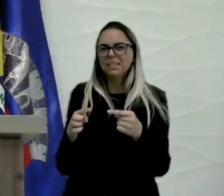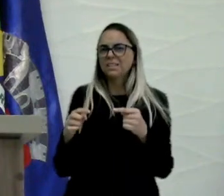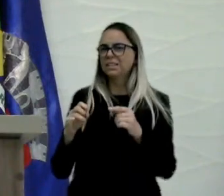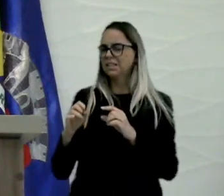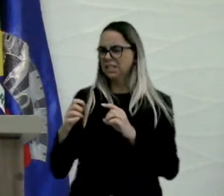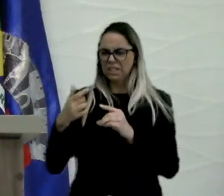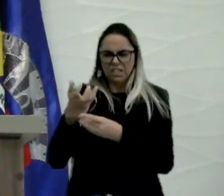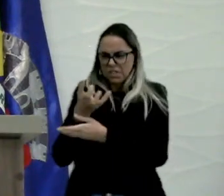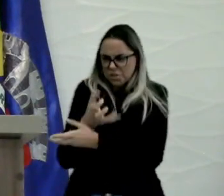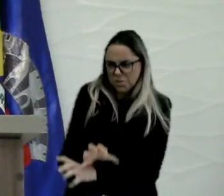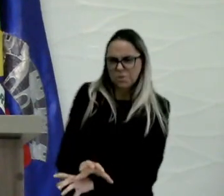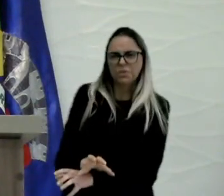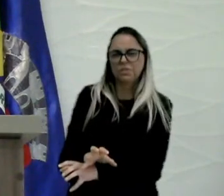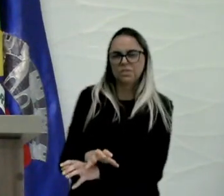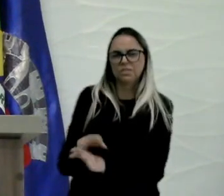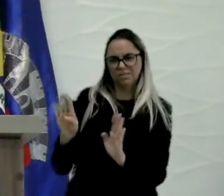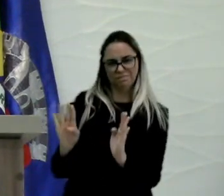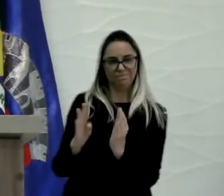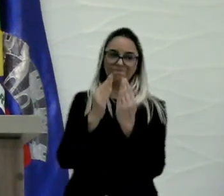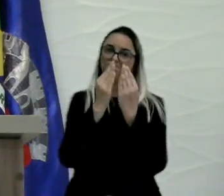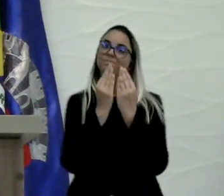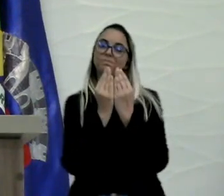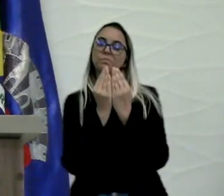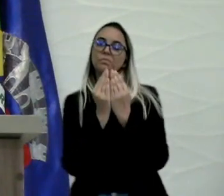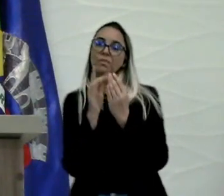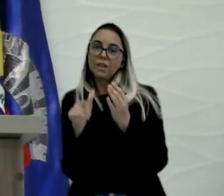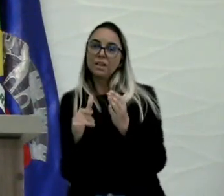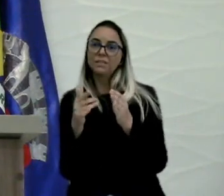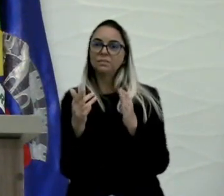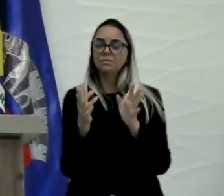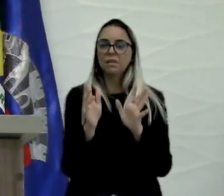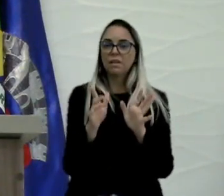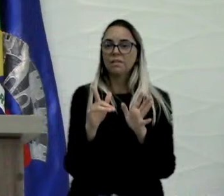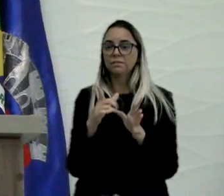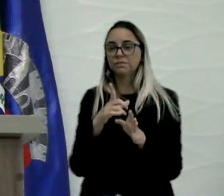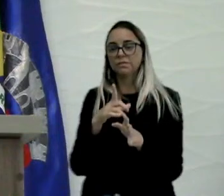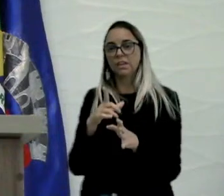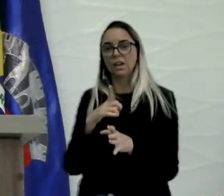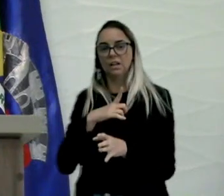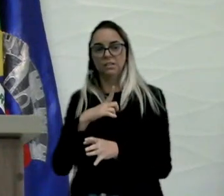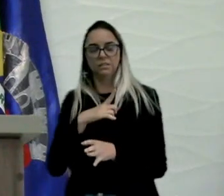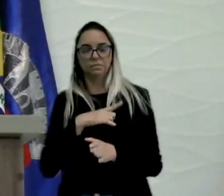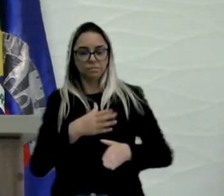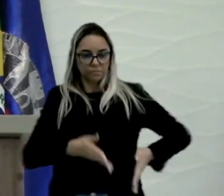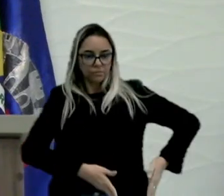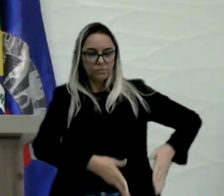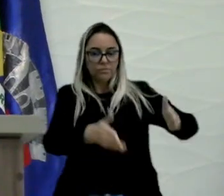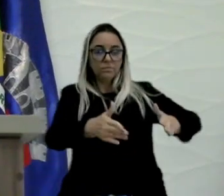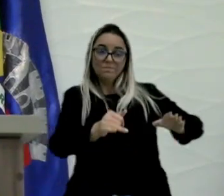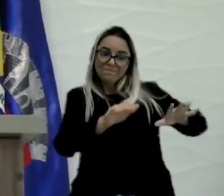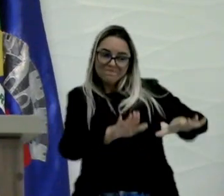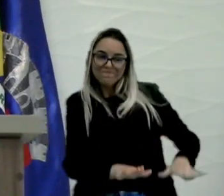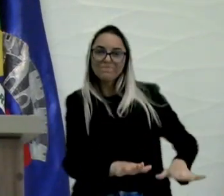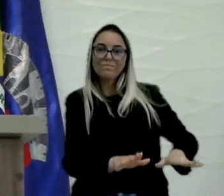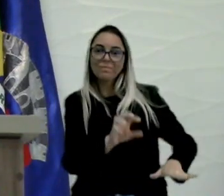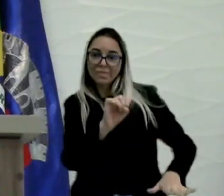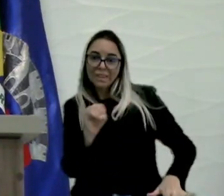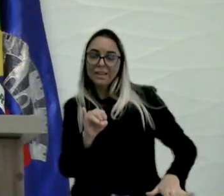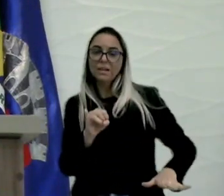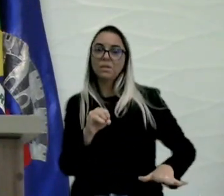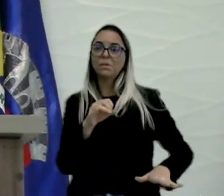do Comércio Quando fecha as portas que ali deposita ali no nos canteiros das Avenidas deixa ali e se o lixo